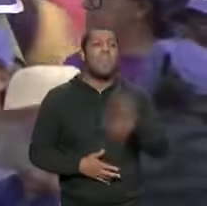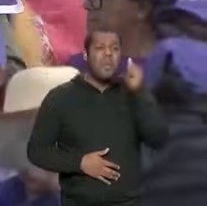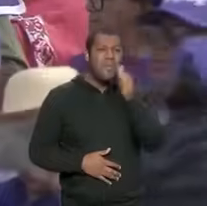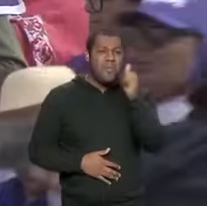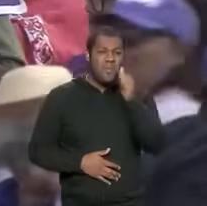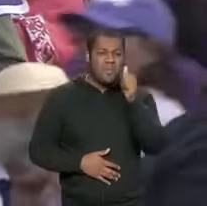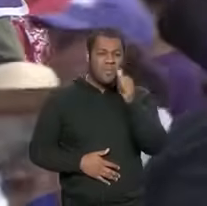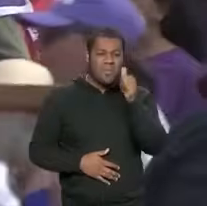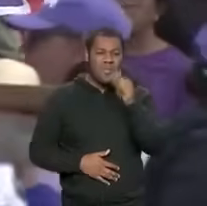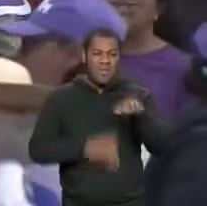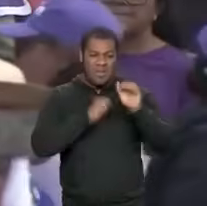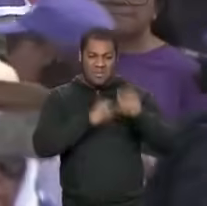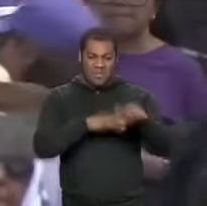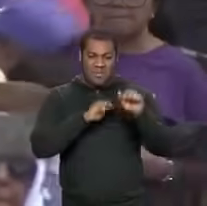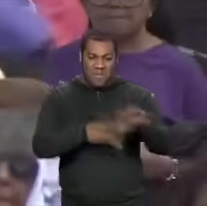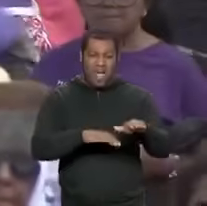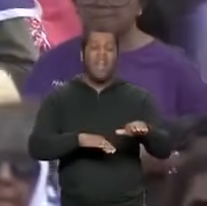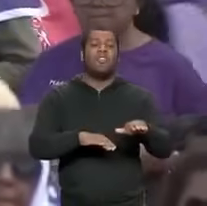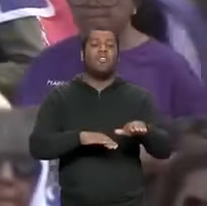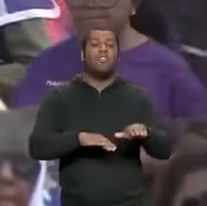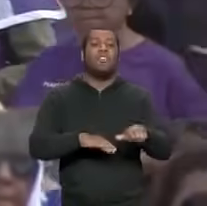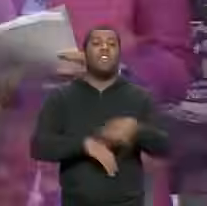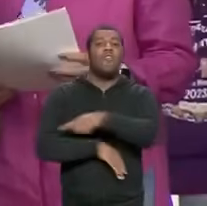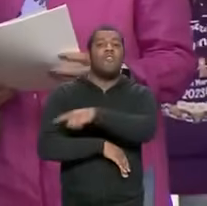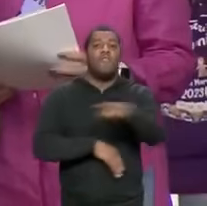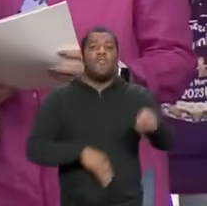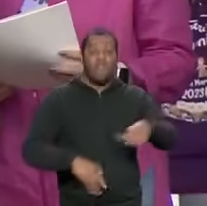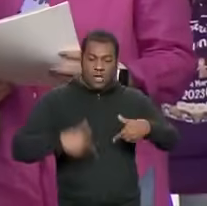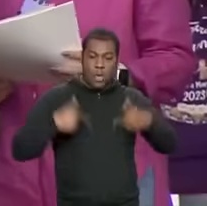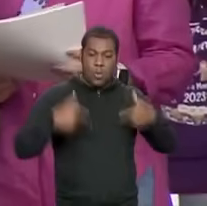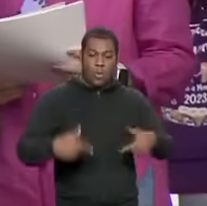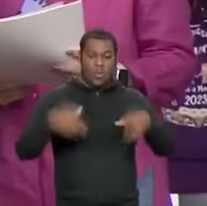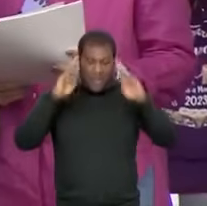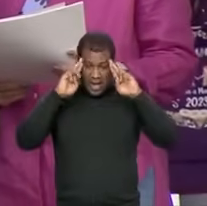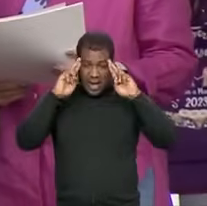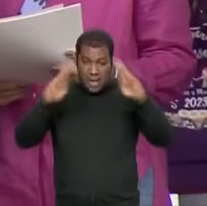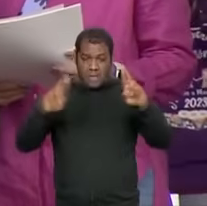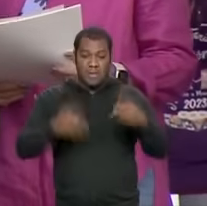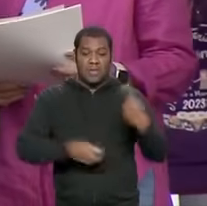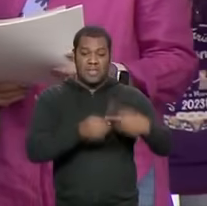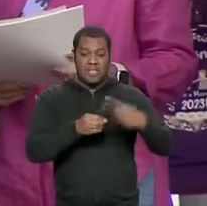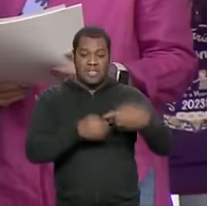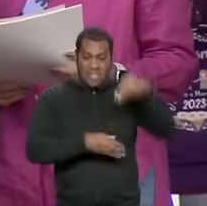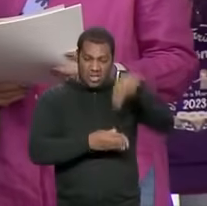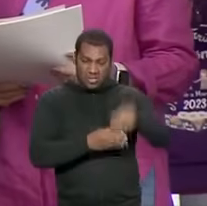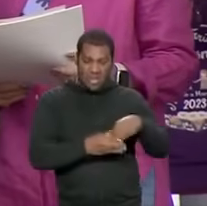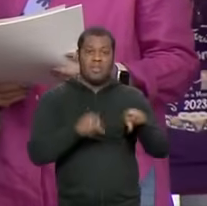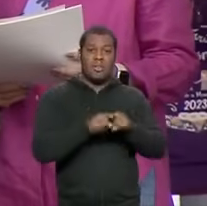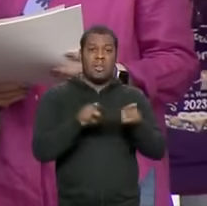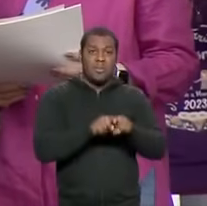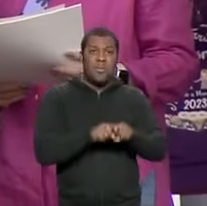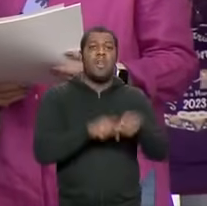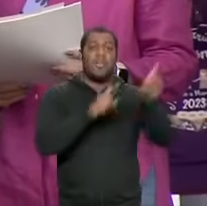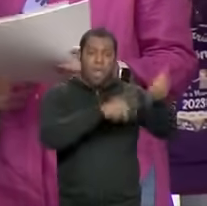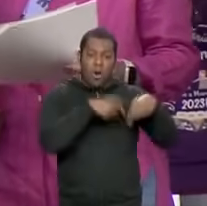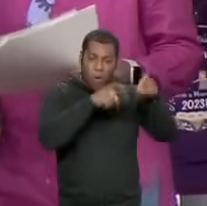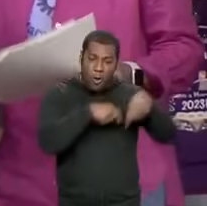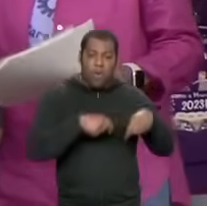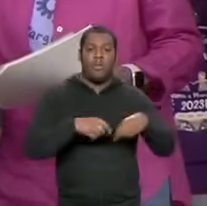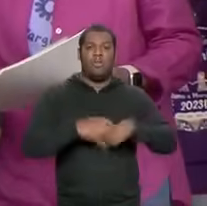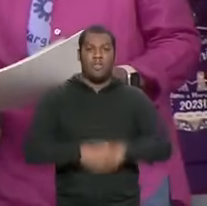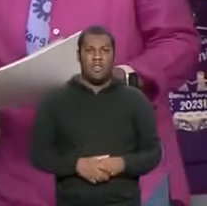preciso criar uma cultura de respeito no campo e na cidade não toleramos mais discriminação